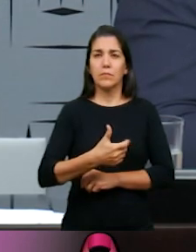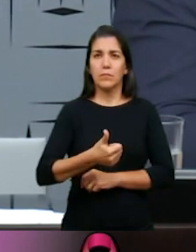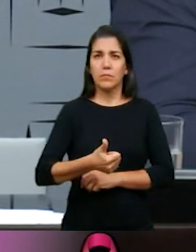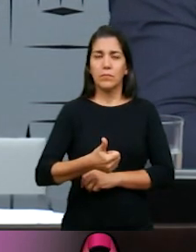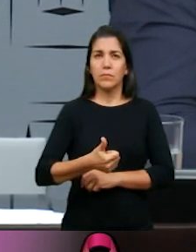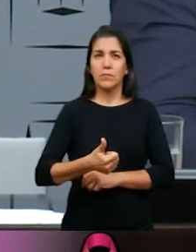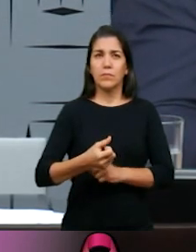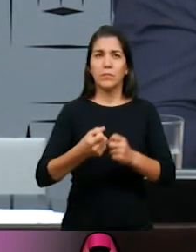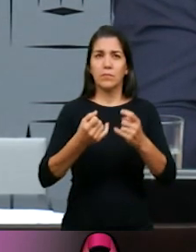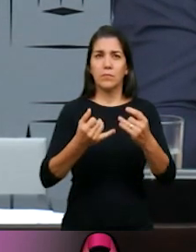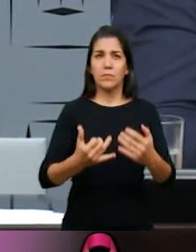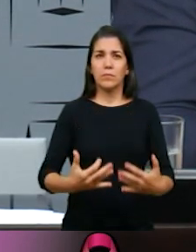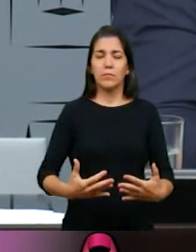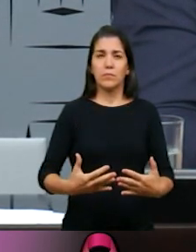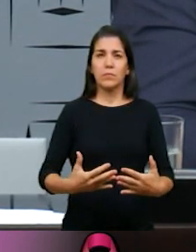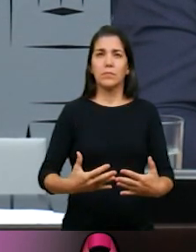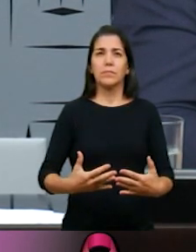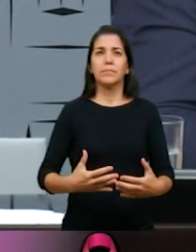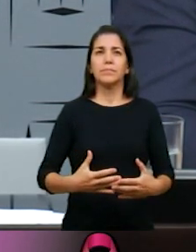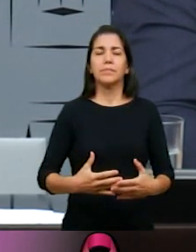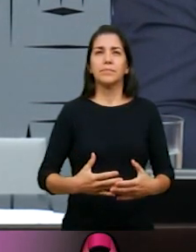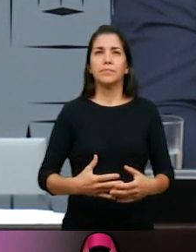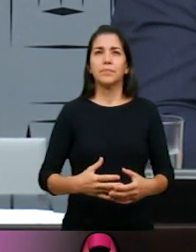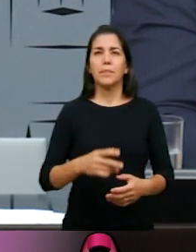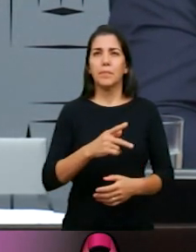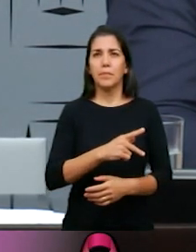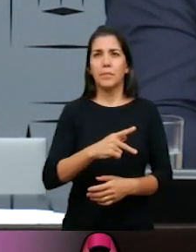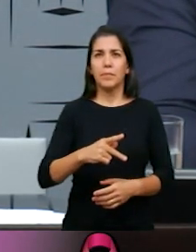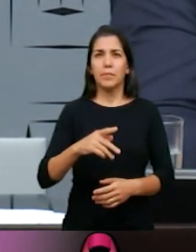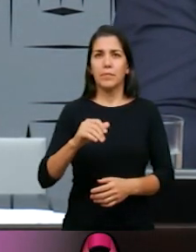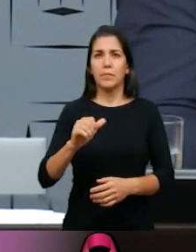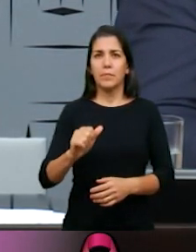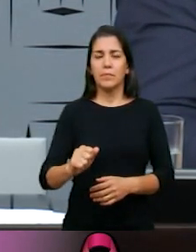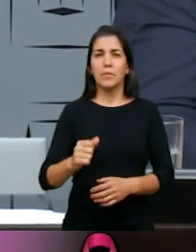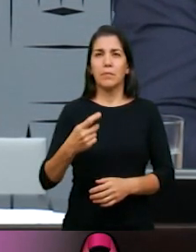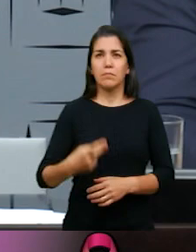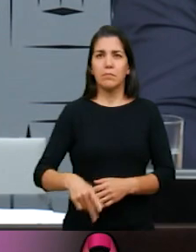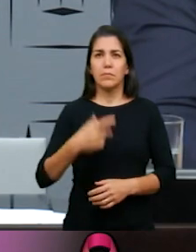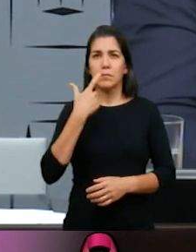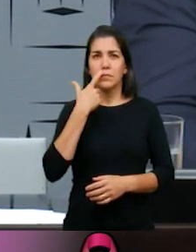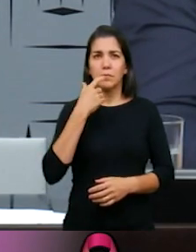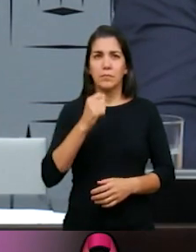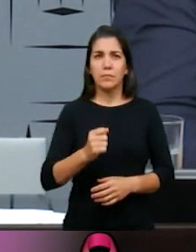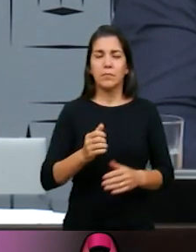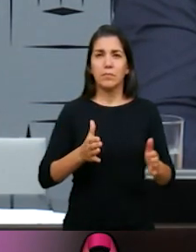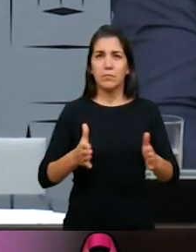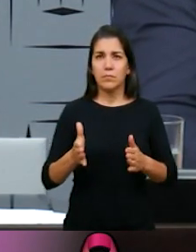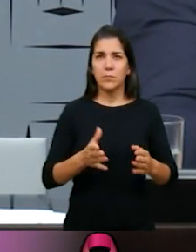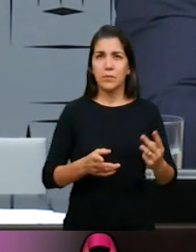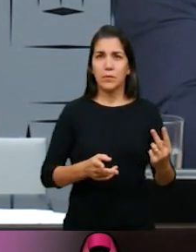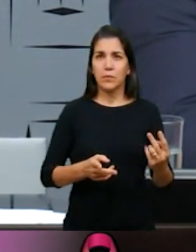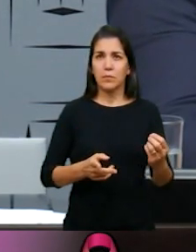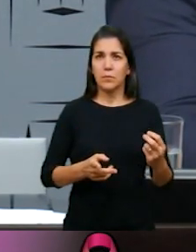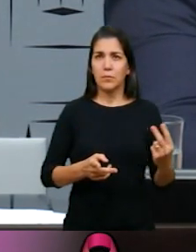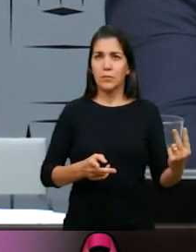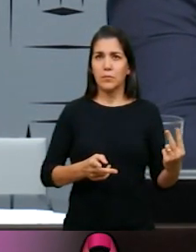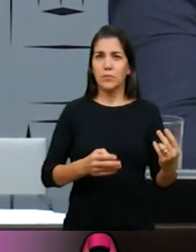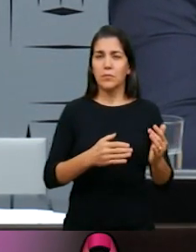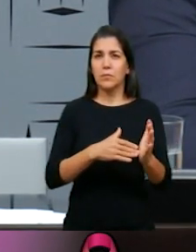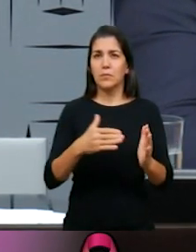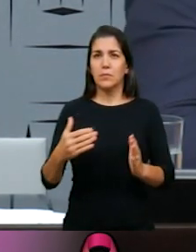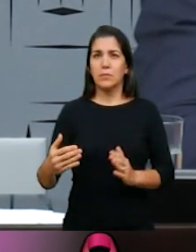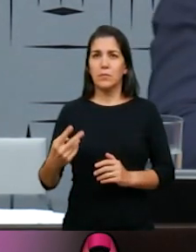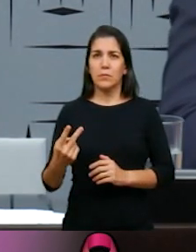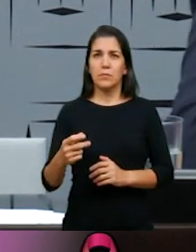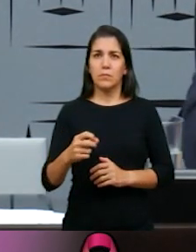que dispõe sobre o plano plurianual do município de Araçatuba para o período de